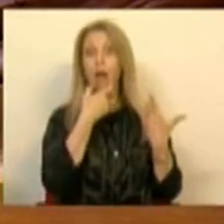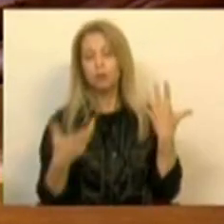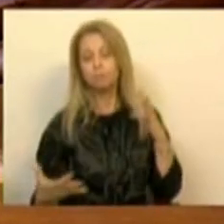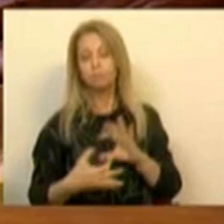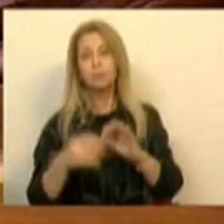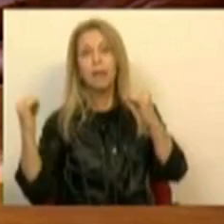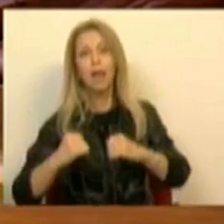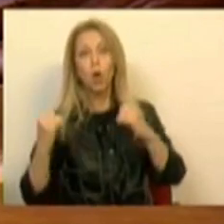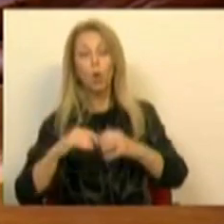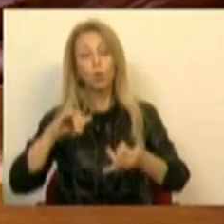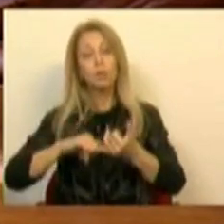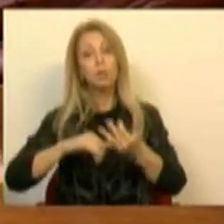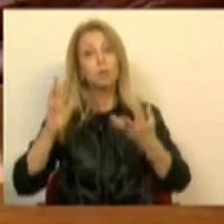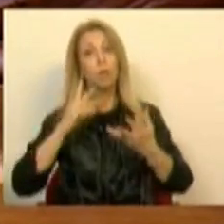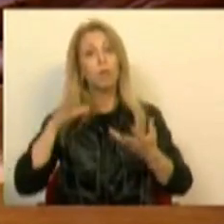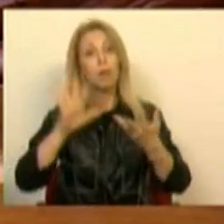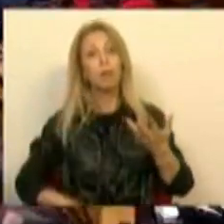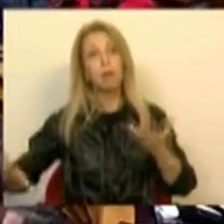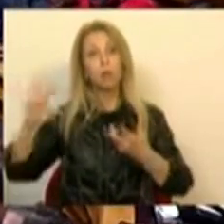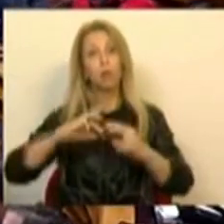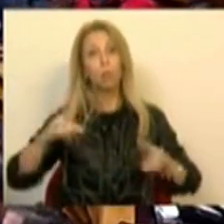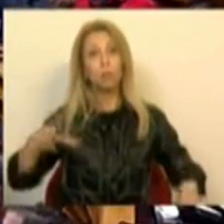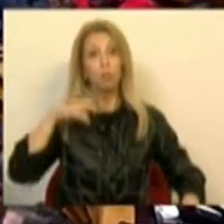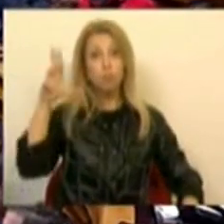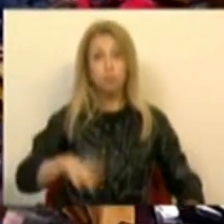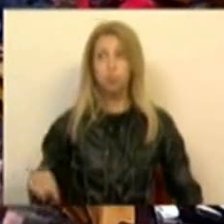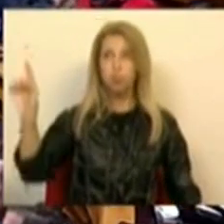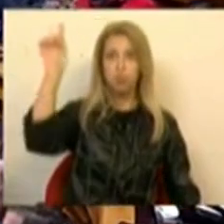Associação Nacional dos Municípios Portugueses.